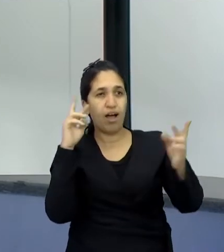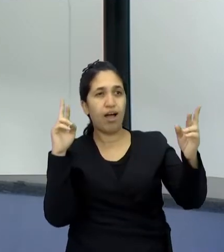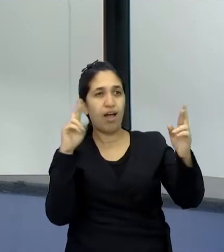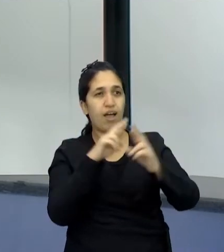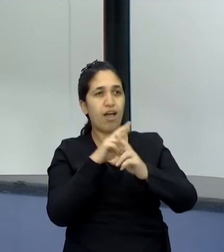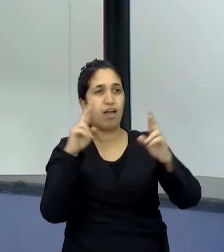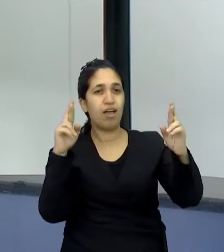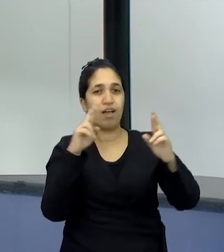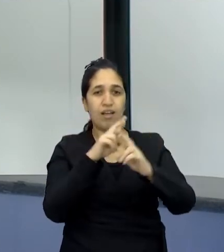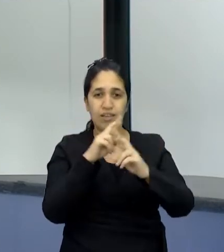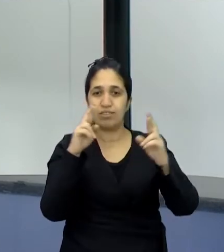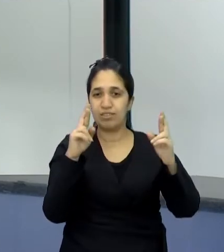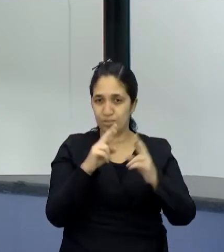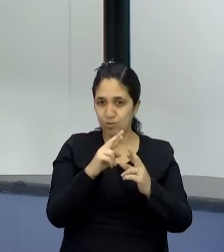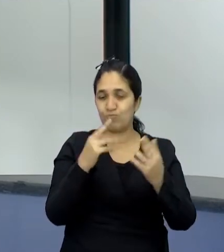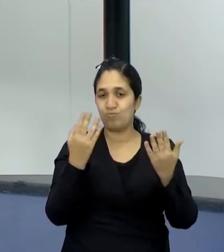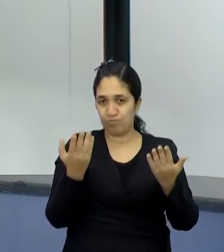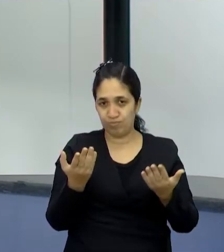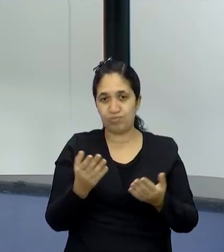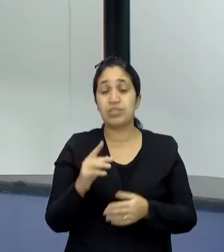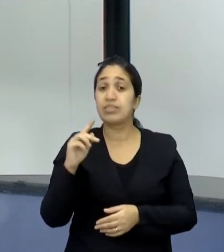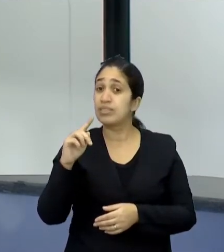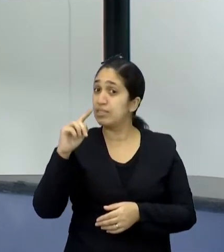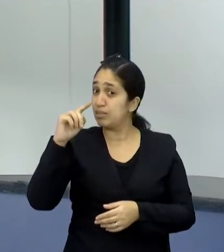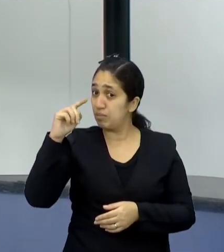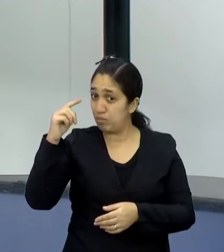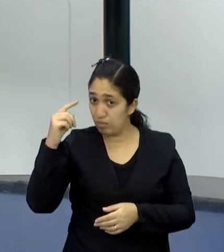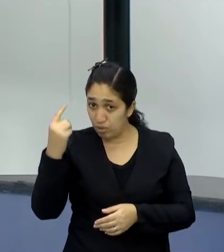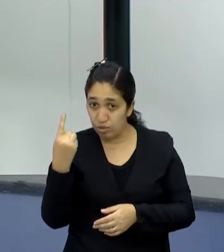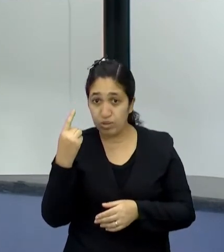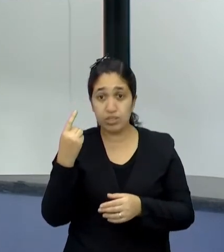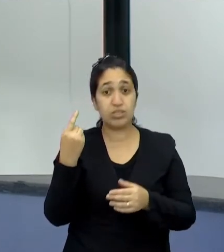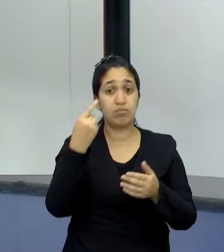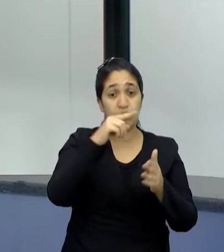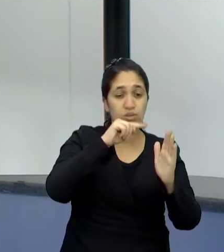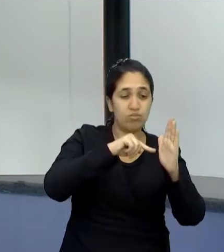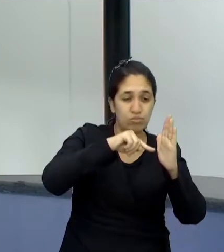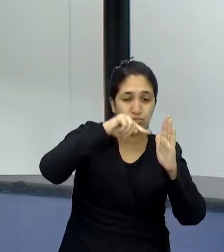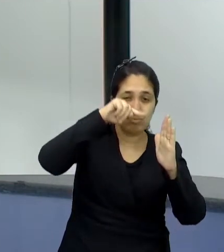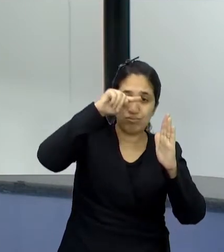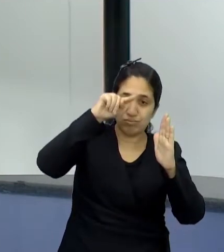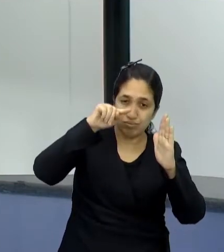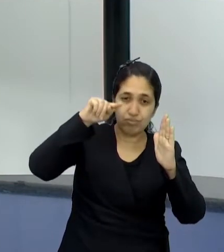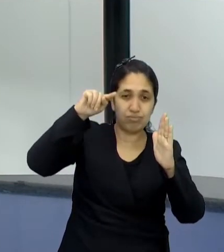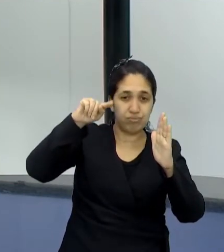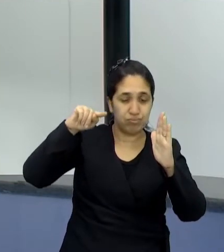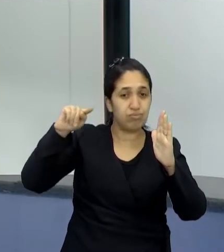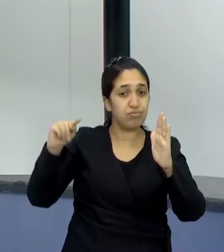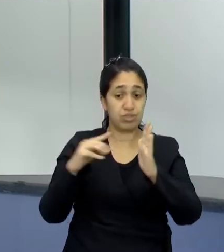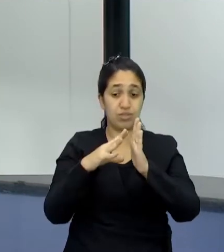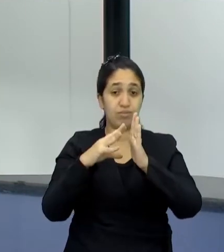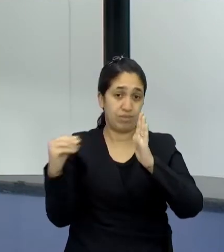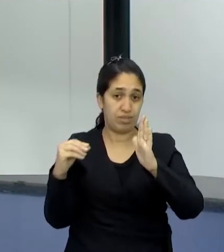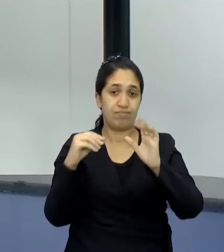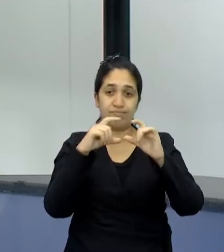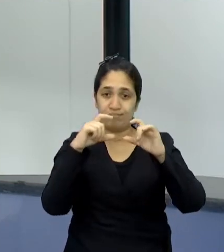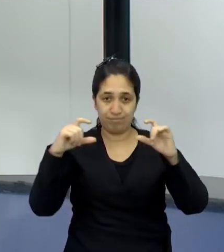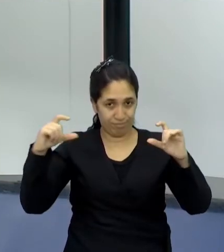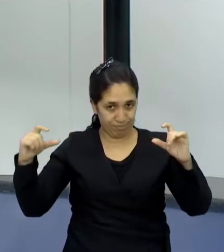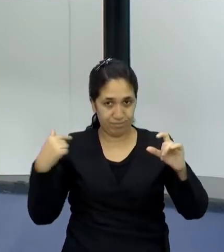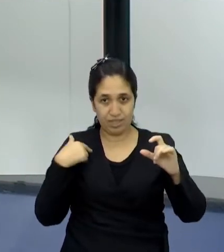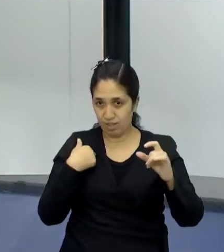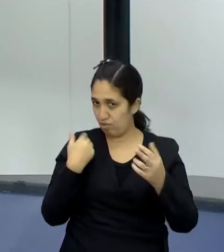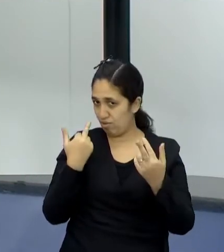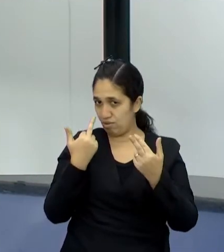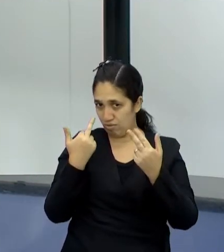grandezas para ver se existe algum padrão. E depois a gente tenta colocar num gráfico e, por fim, escrever uma expressão algébrica. Eu vou seguir esse mesmo